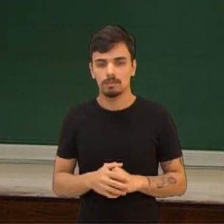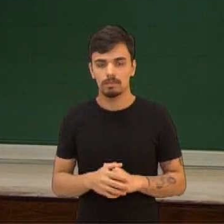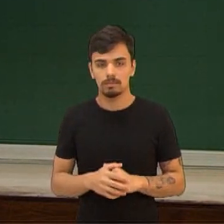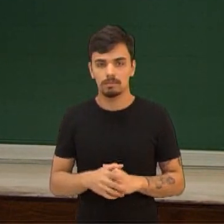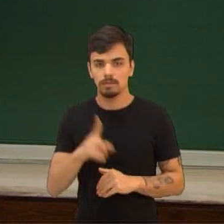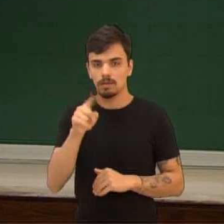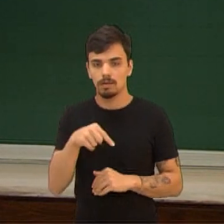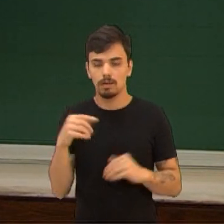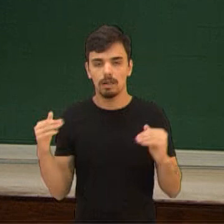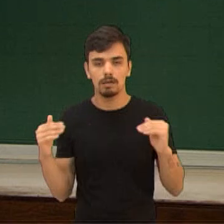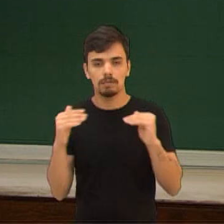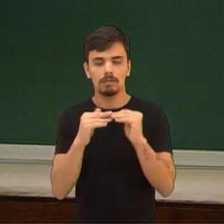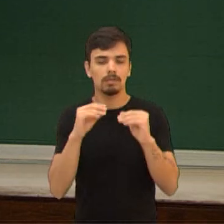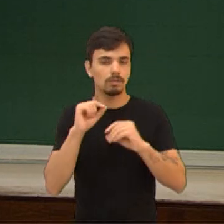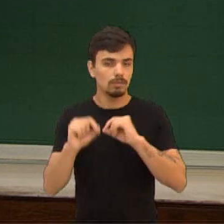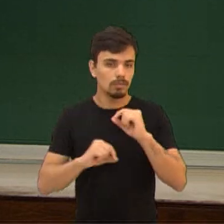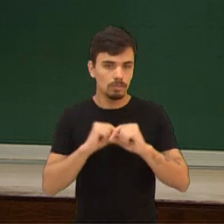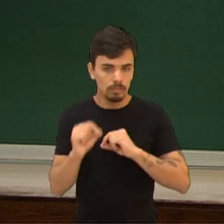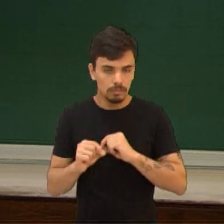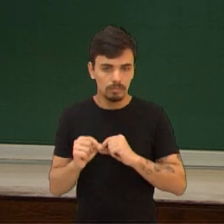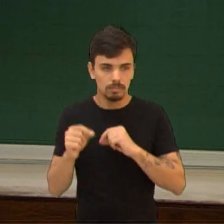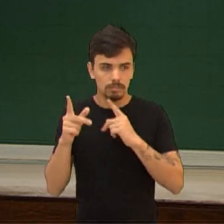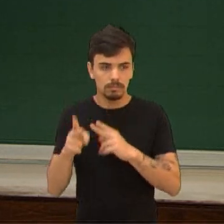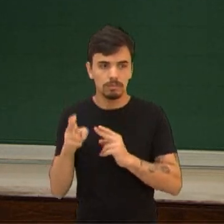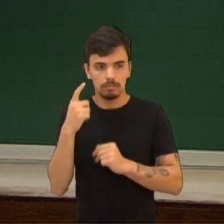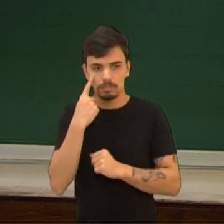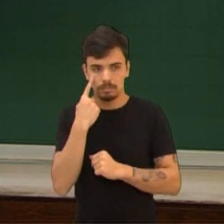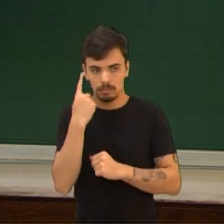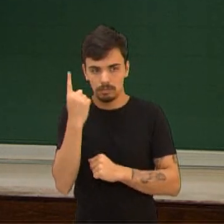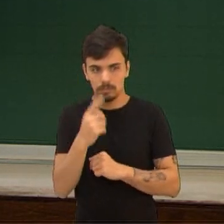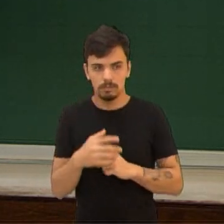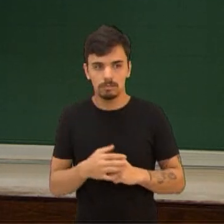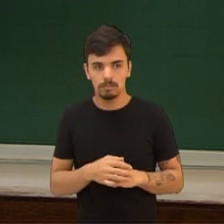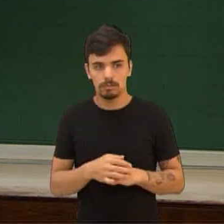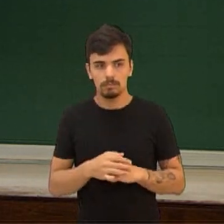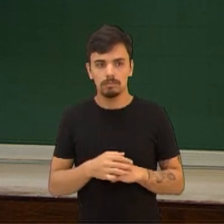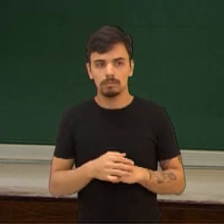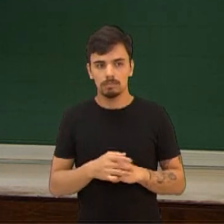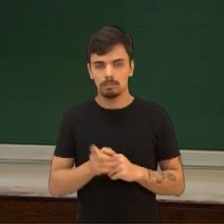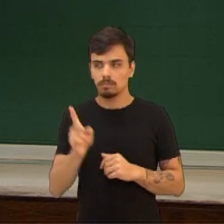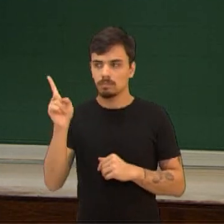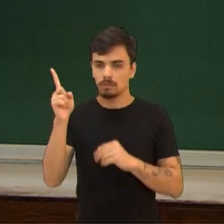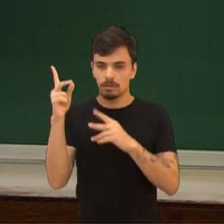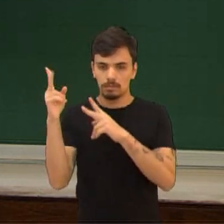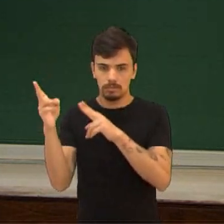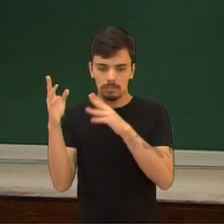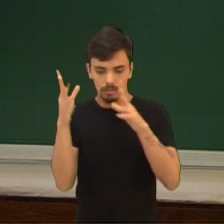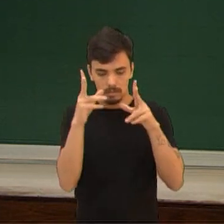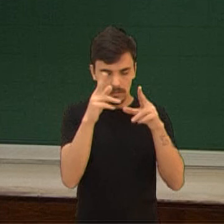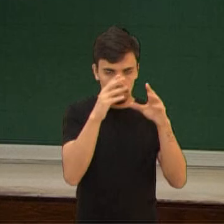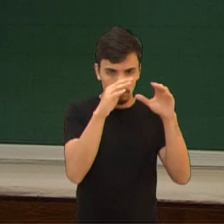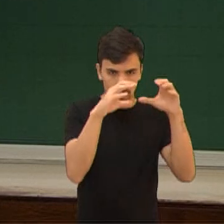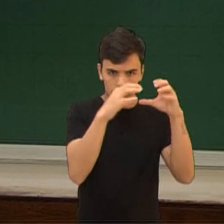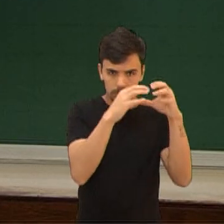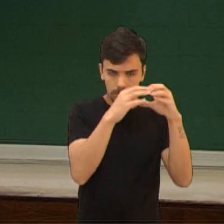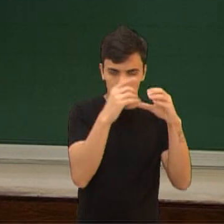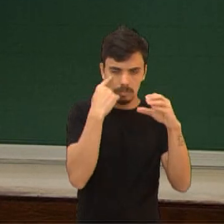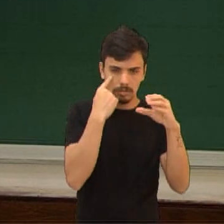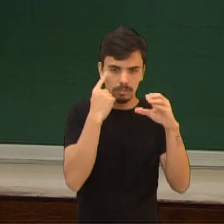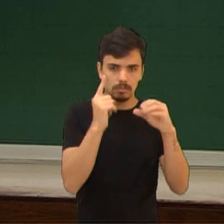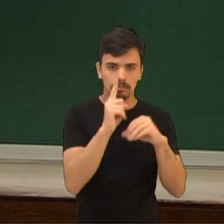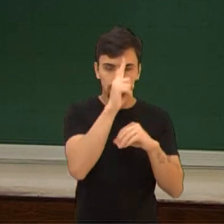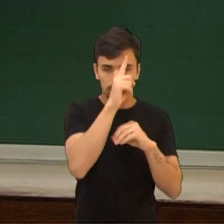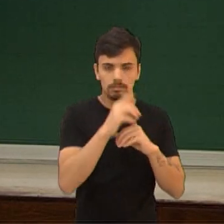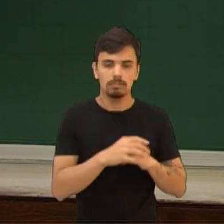Eles são equivalentes, por isso o sinal de igualdade aqui, a essa capacitância equivalente. Ok? Essa capacitância